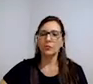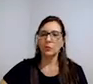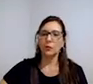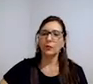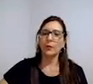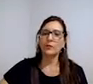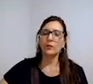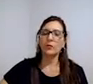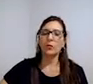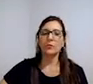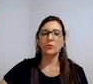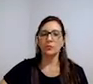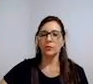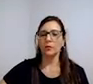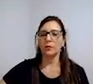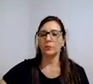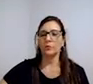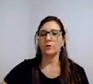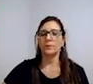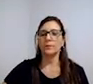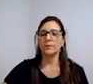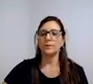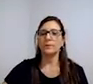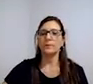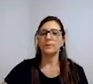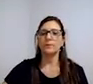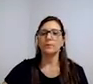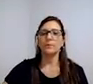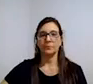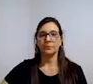entre outros movimentos que nós controlamos.